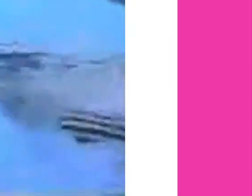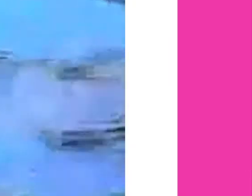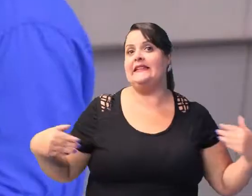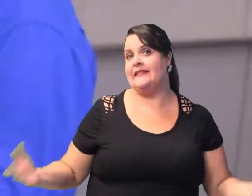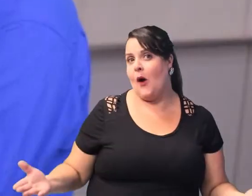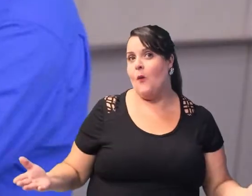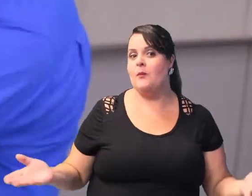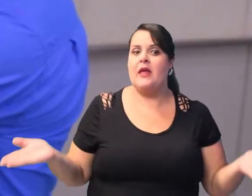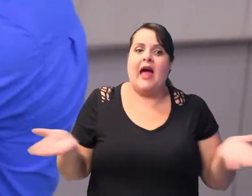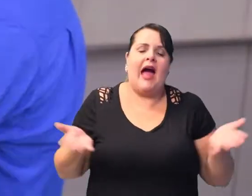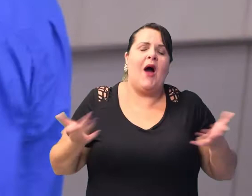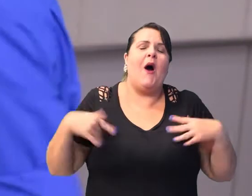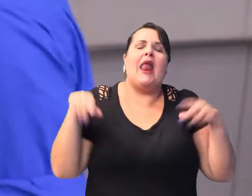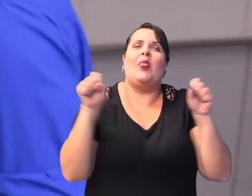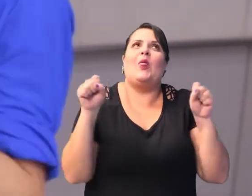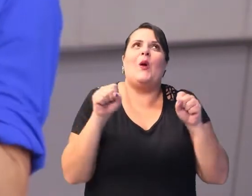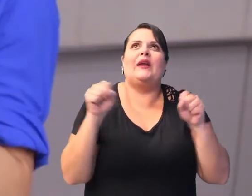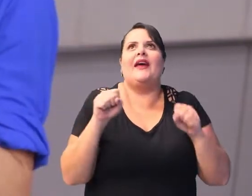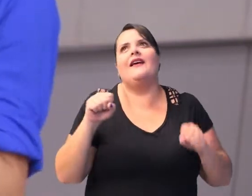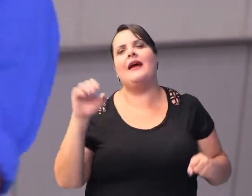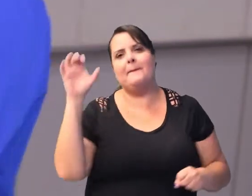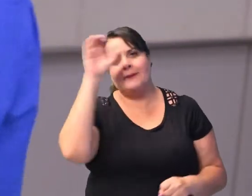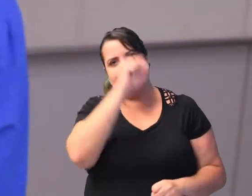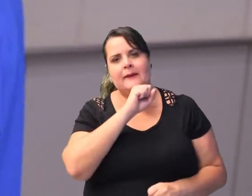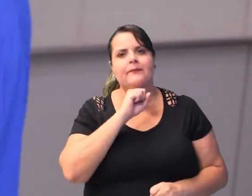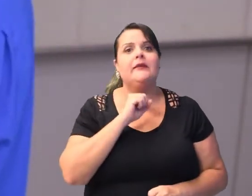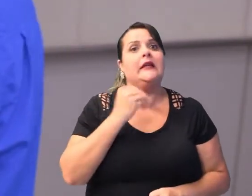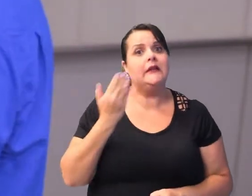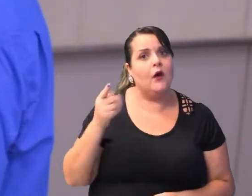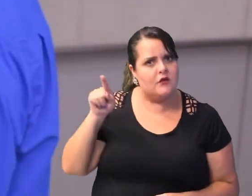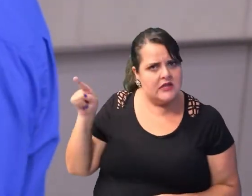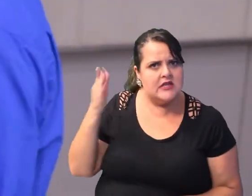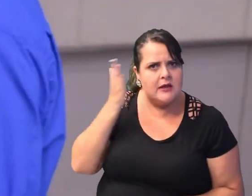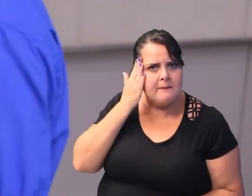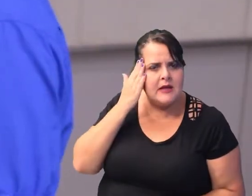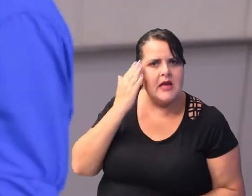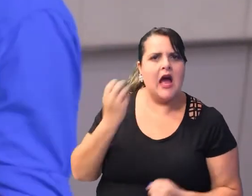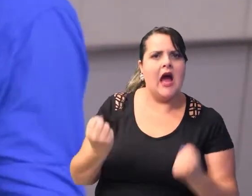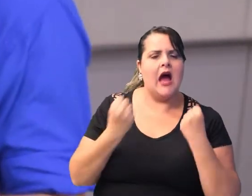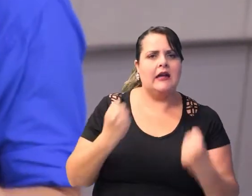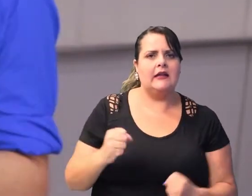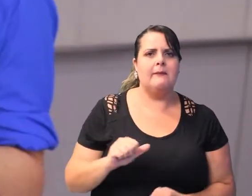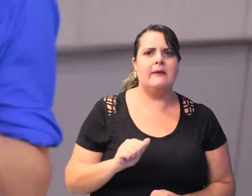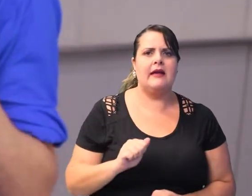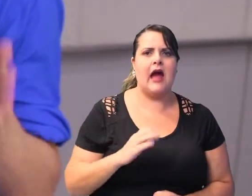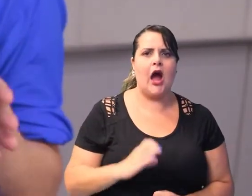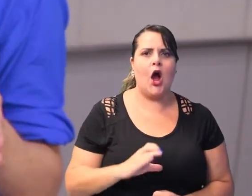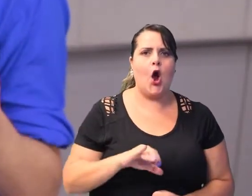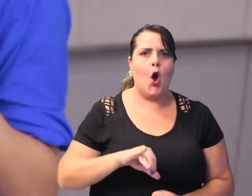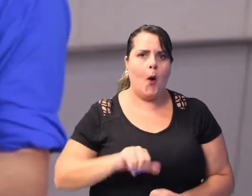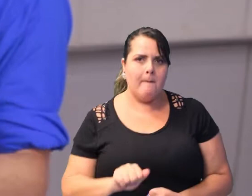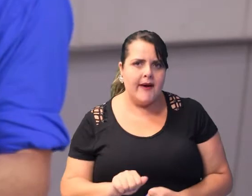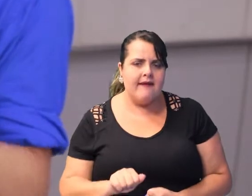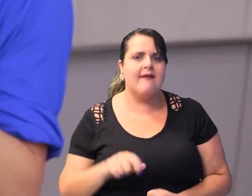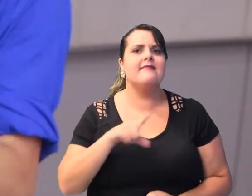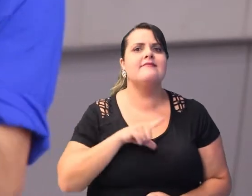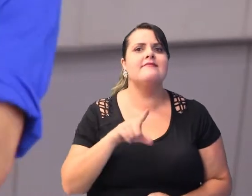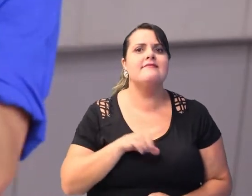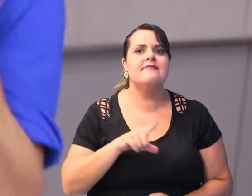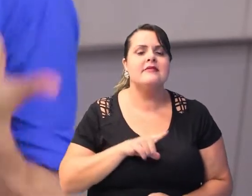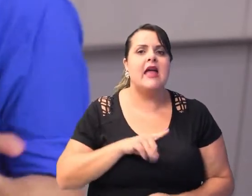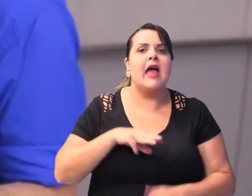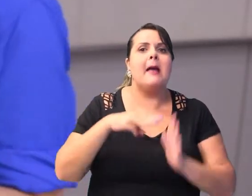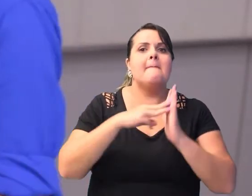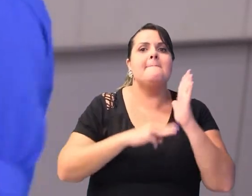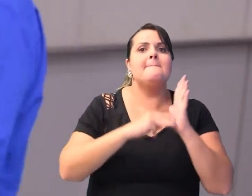aí eu adoro também agora olha que interessante não sei se vocês sabem mas a companhia athlética na natação e riso metodologia do gustavo batica já